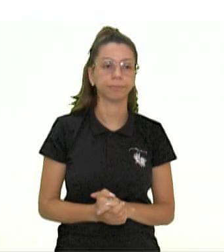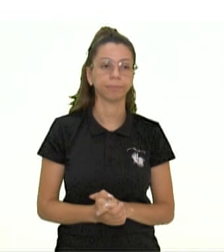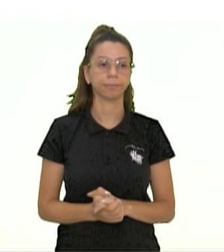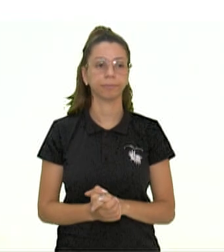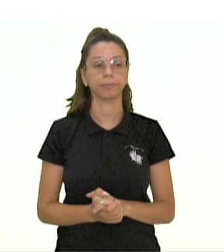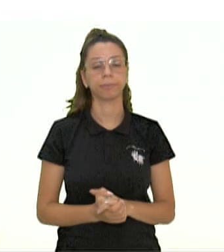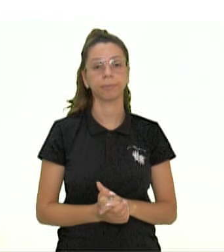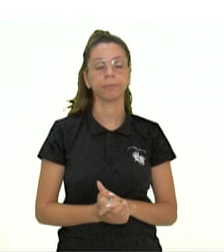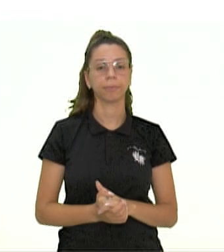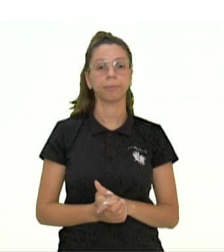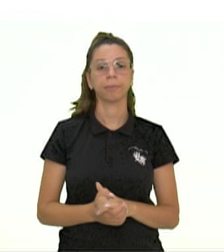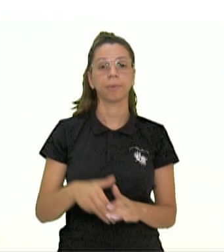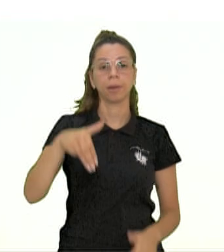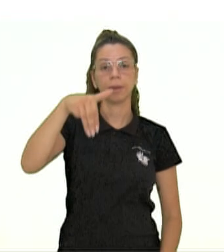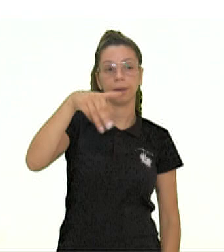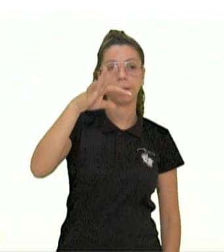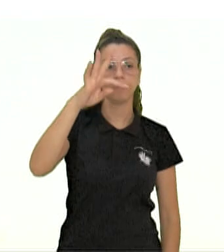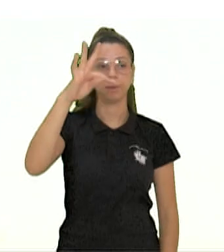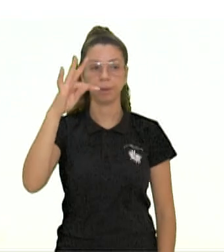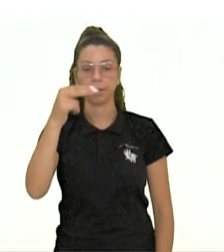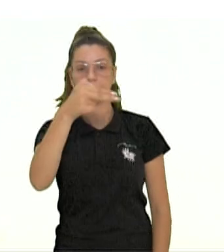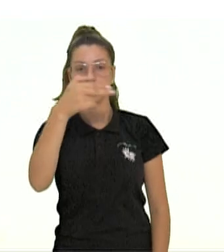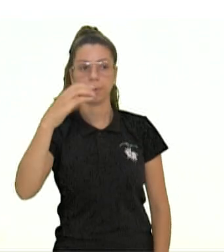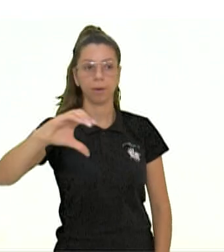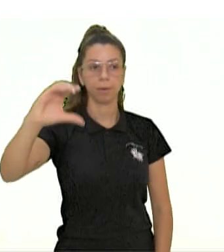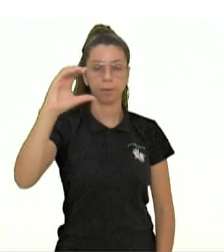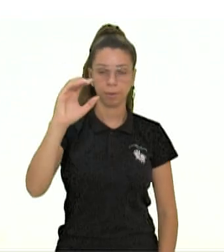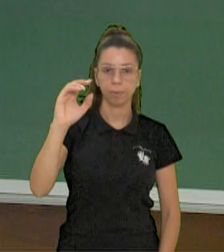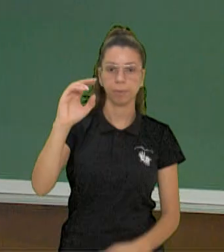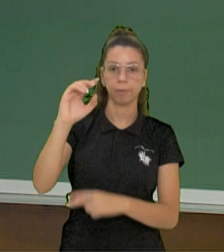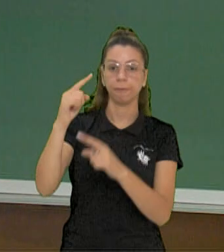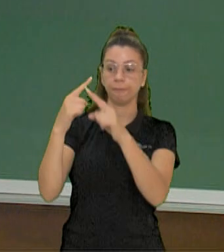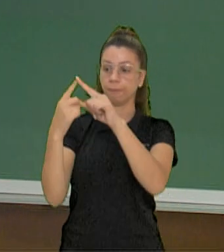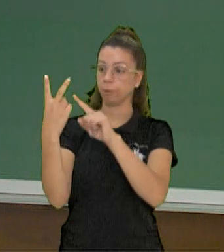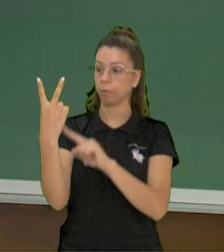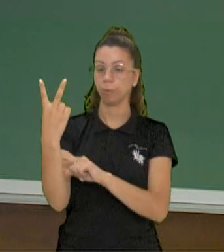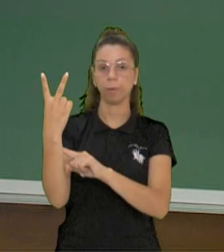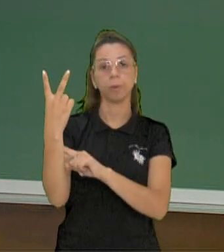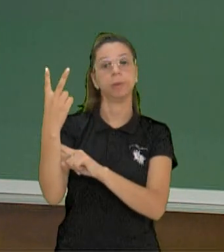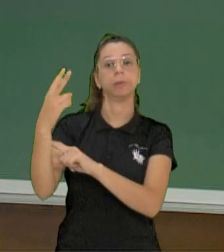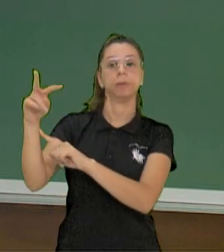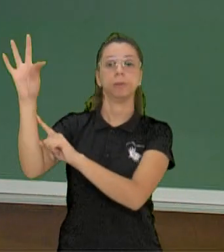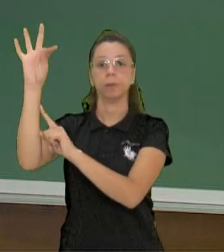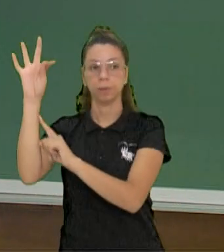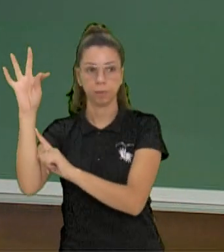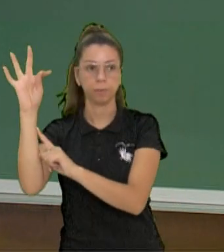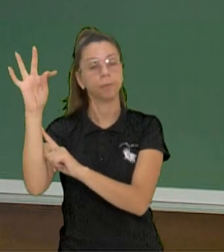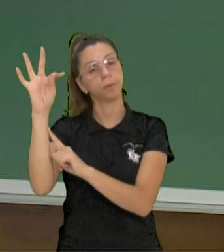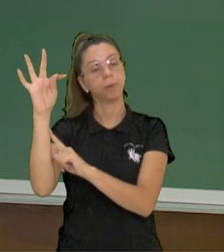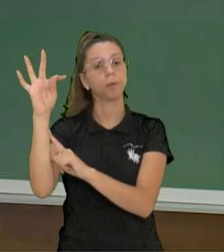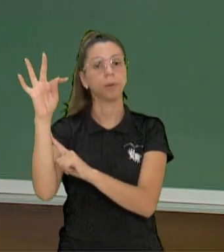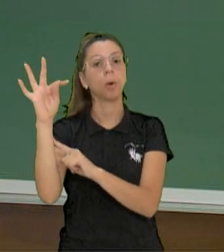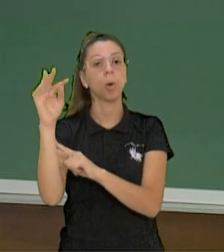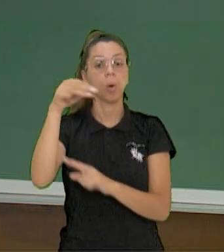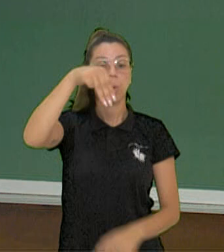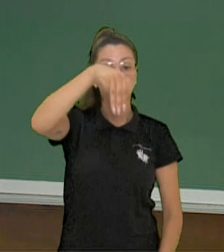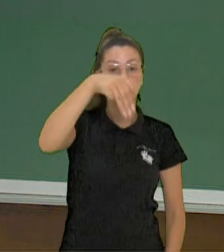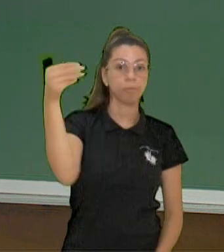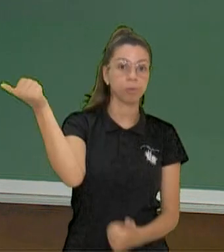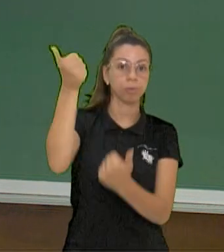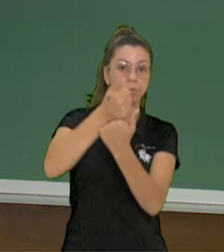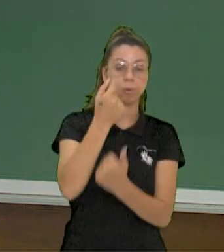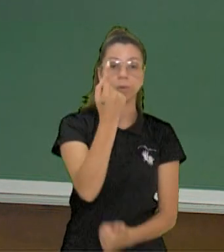na expressão montante igual a capital vezes 2 elevado a t, substitui o montante por 160 mil e o capital